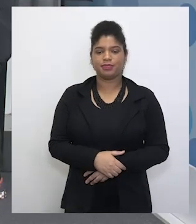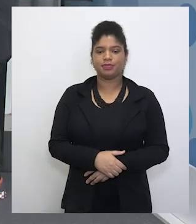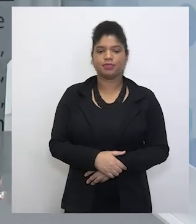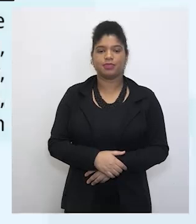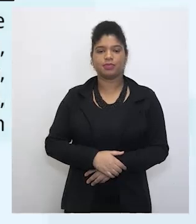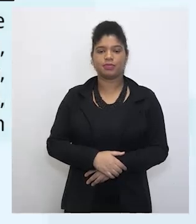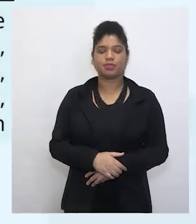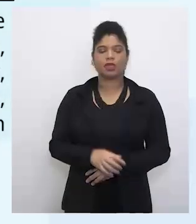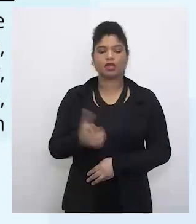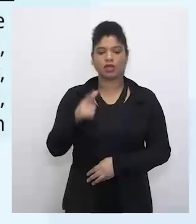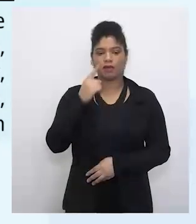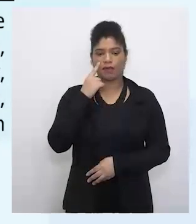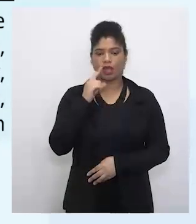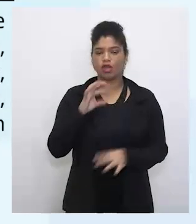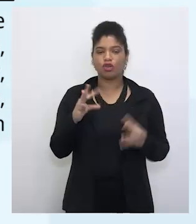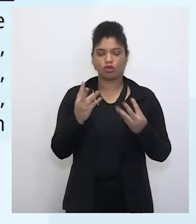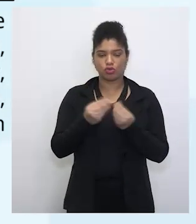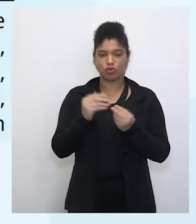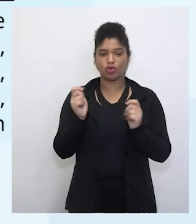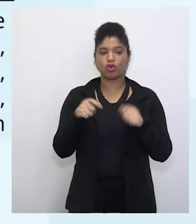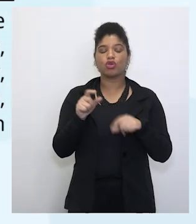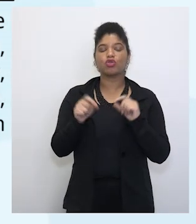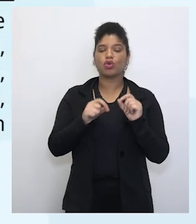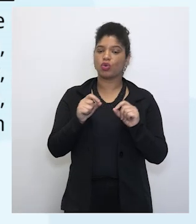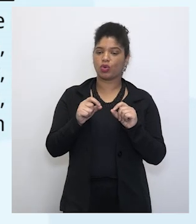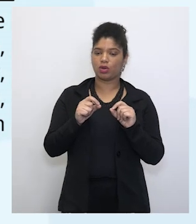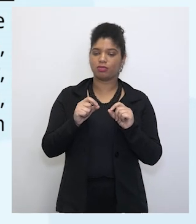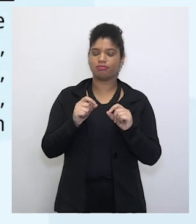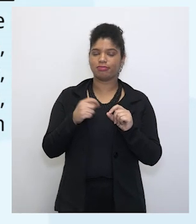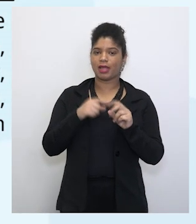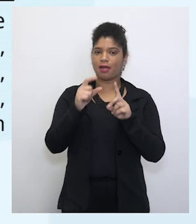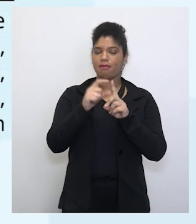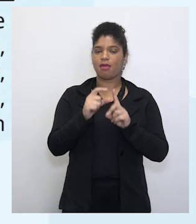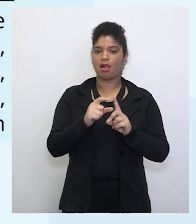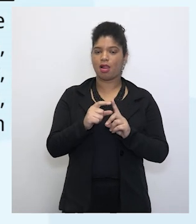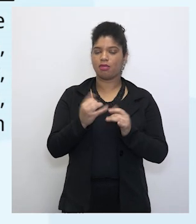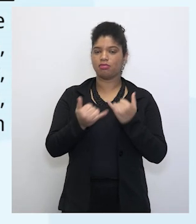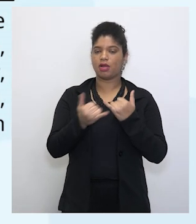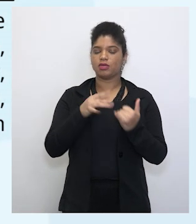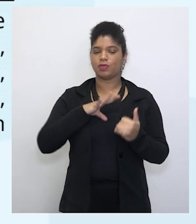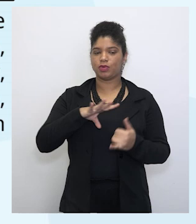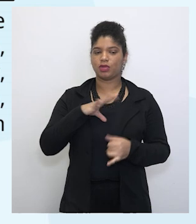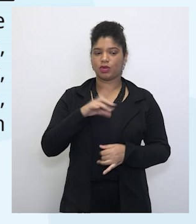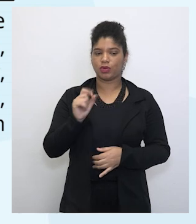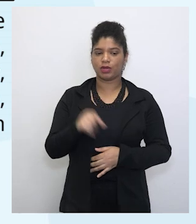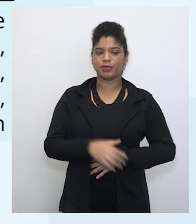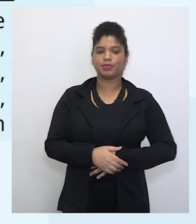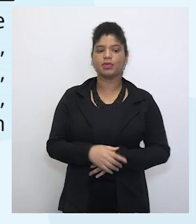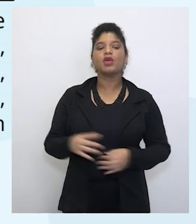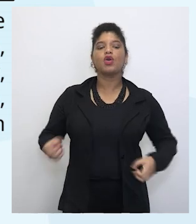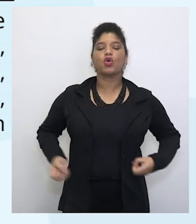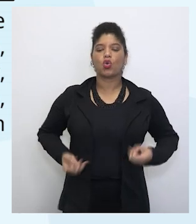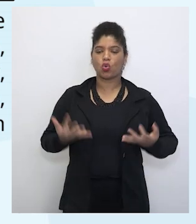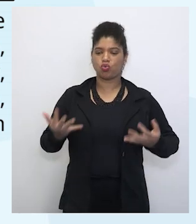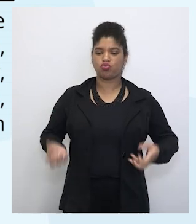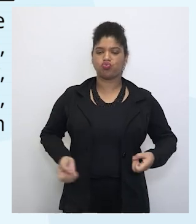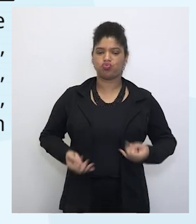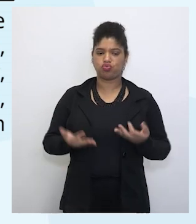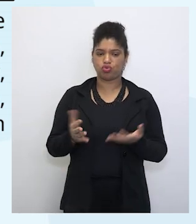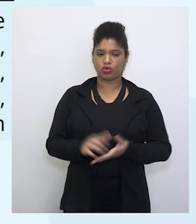eu vou marcando aqui tudo que pode ser um cognato pra gente. Então, ó, consumption